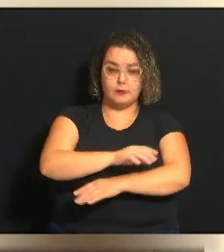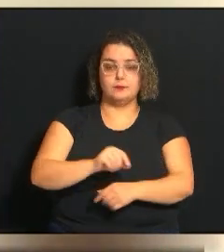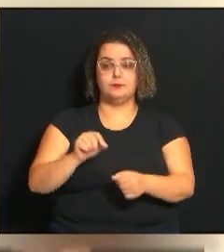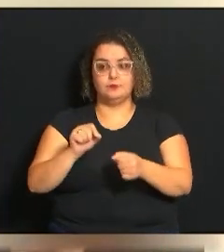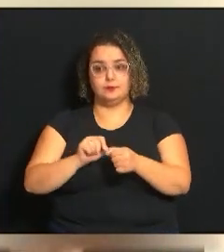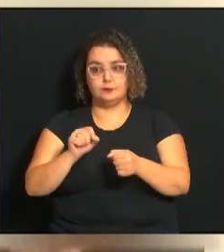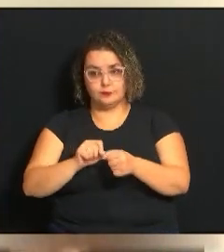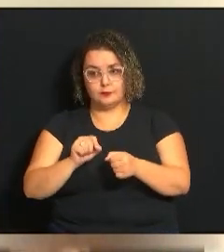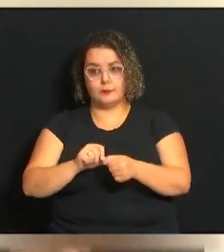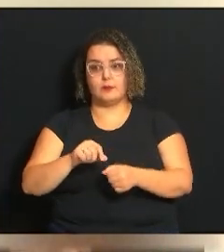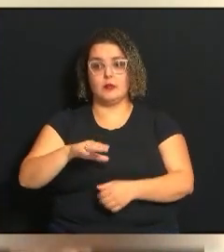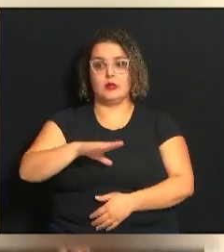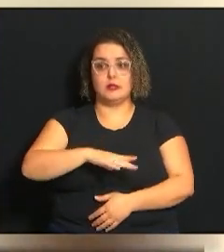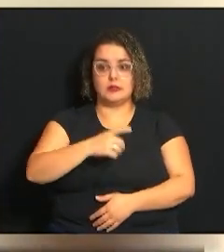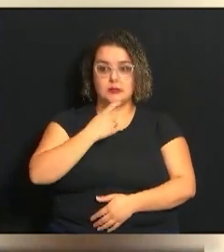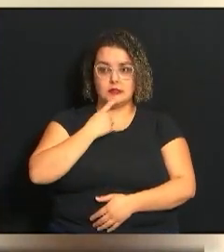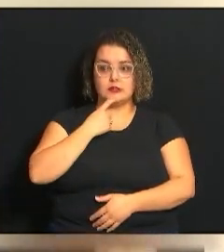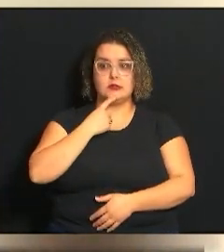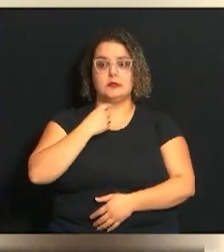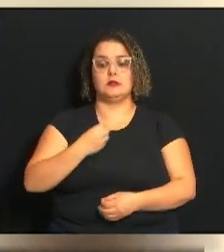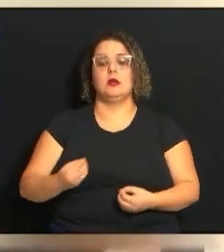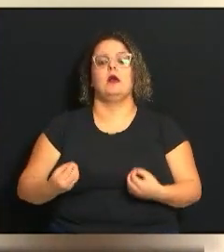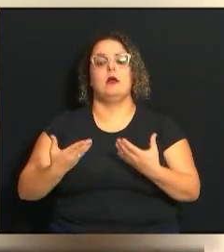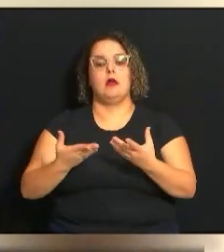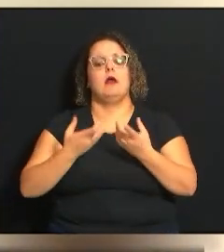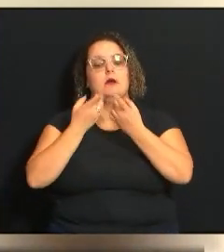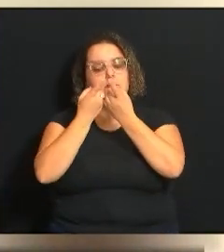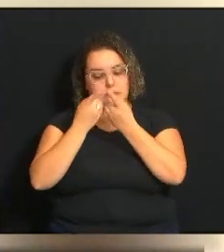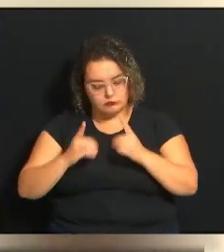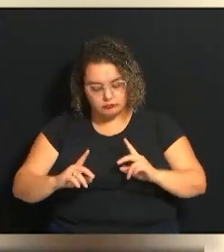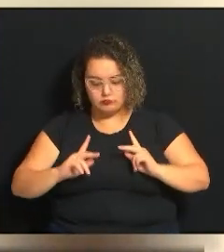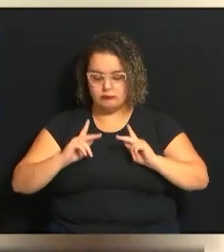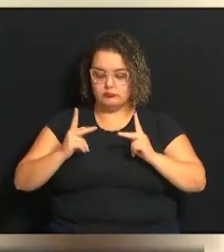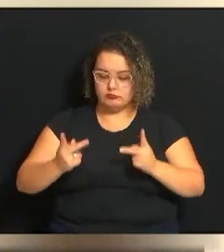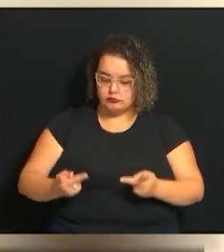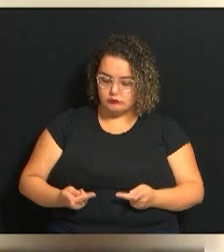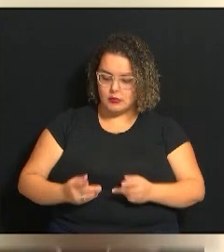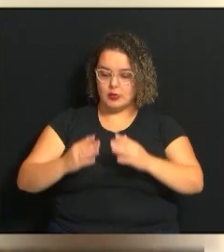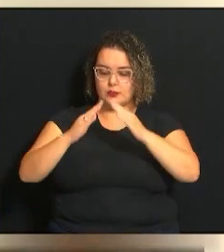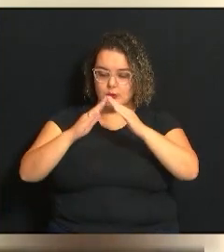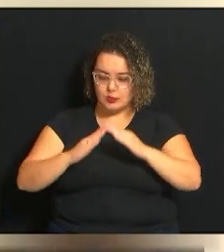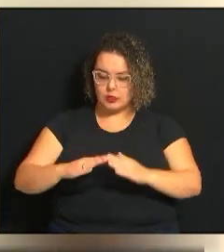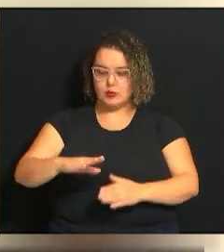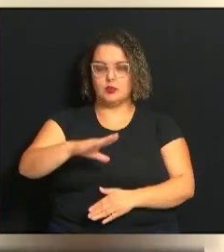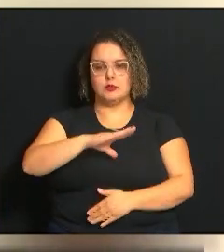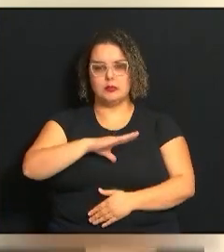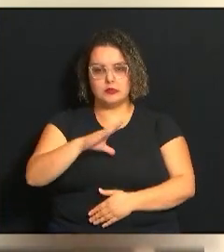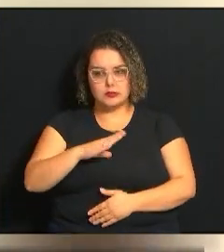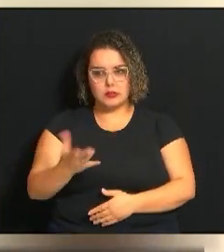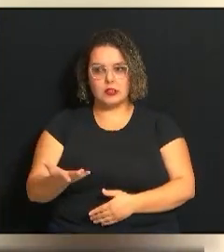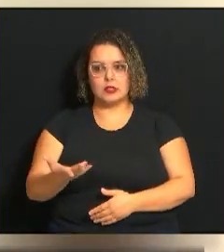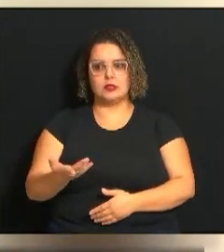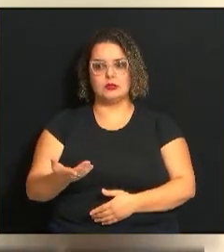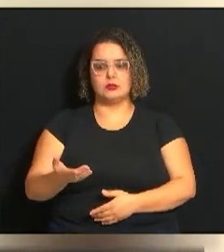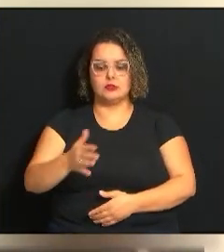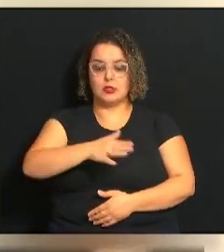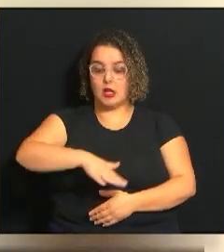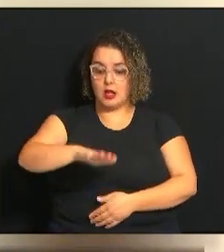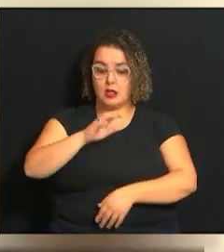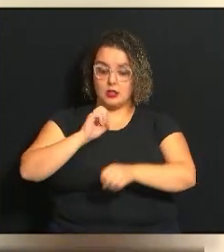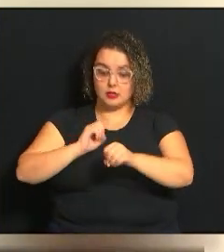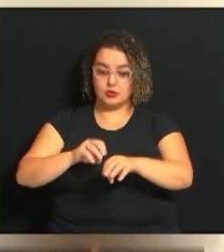asfalto que serão feitos na cidade de Campinas, trazendo dignidade humana para os moradores da cidade, investimento na área de educação,